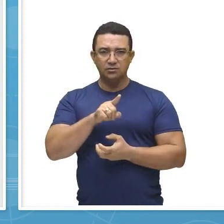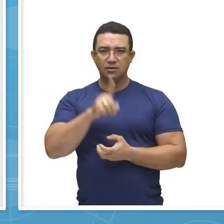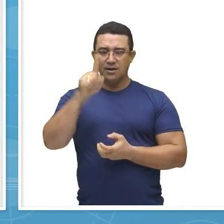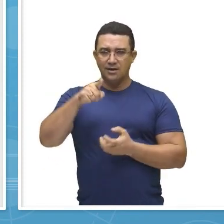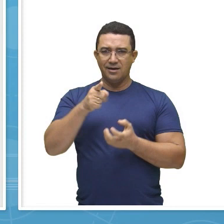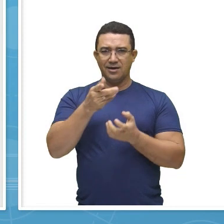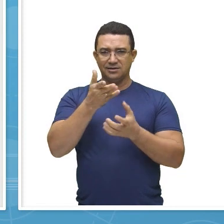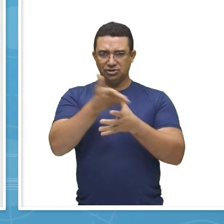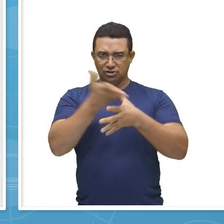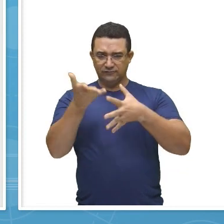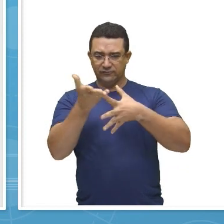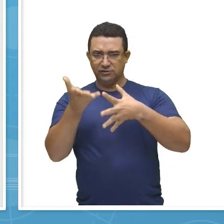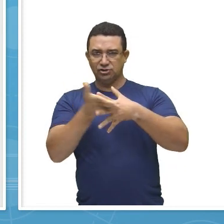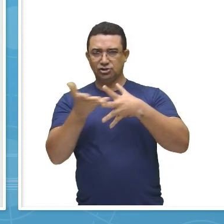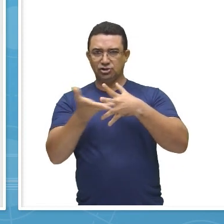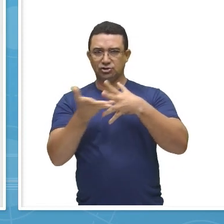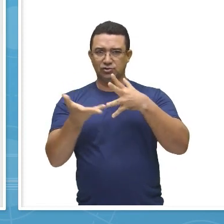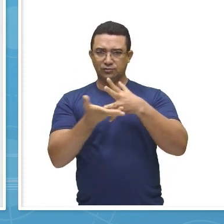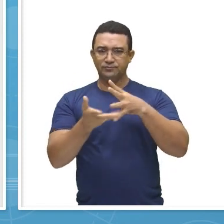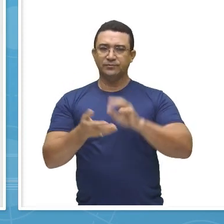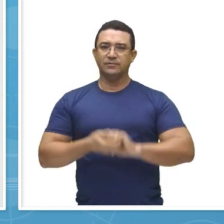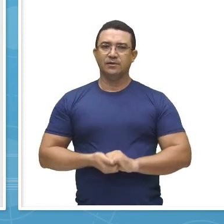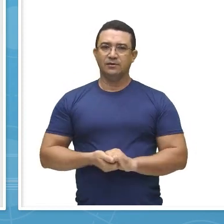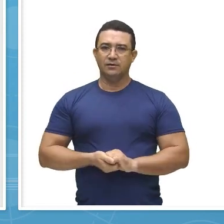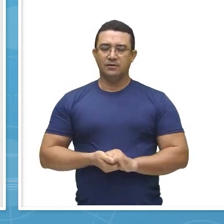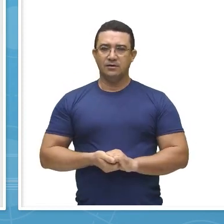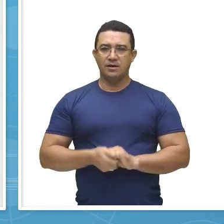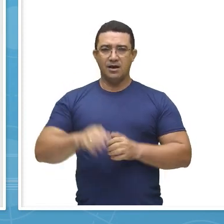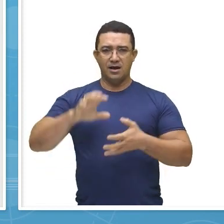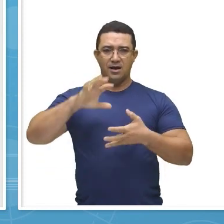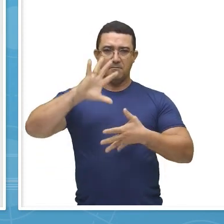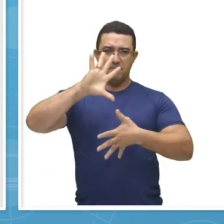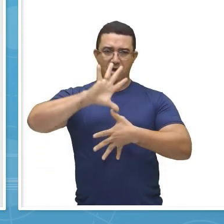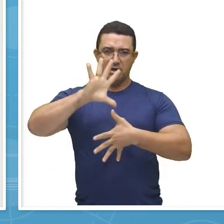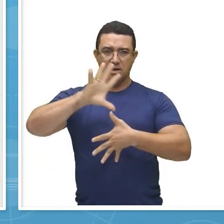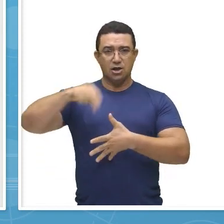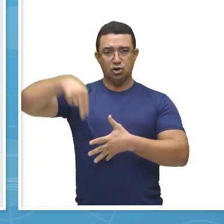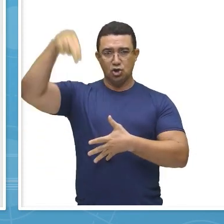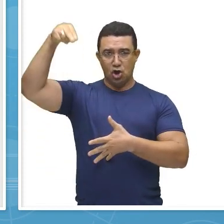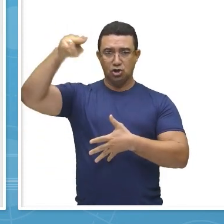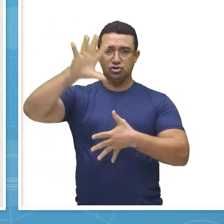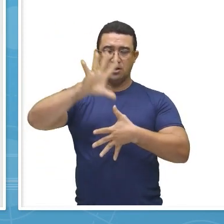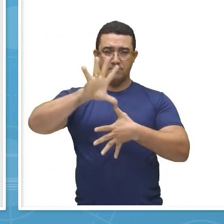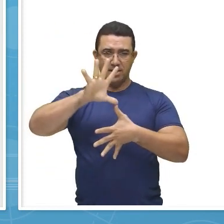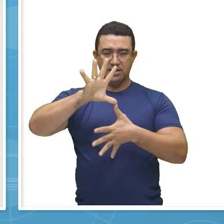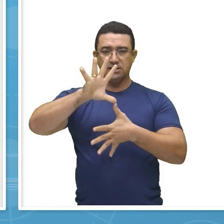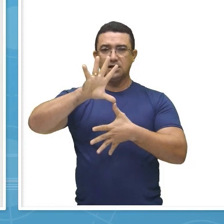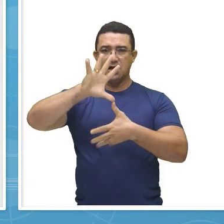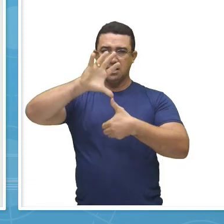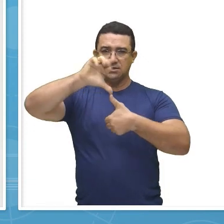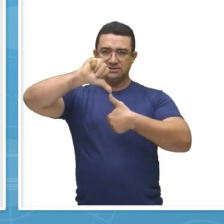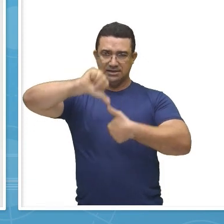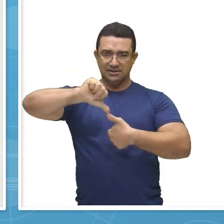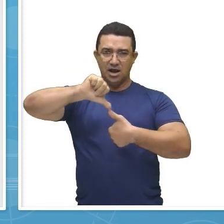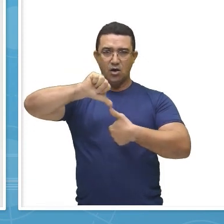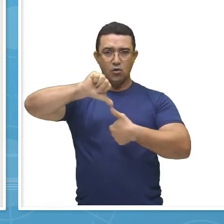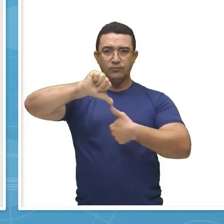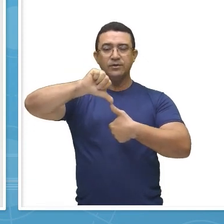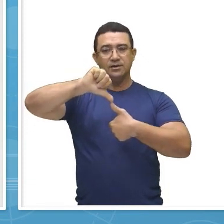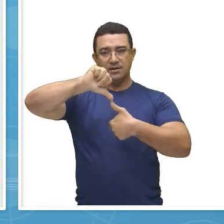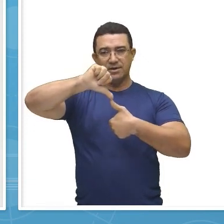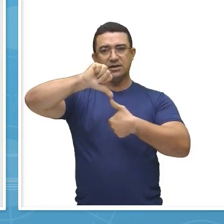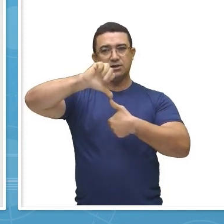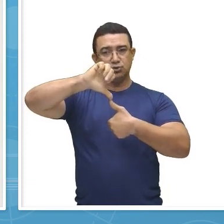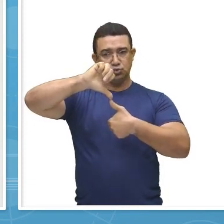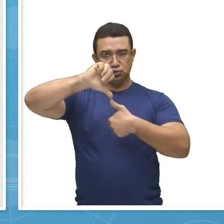americano é subdividido em América do Norte, América Central e América do